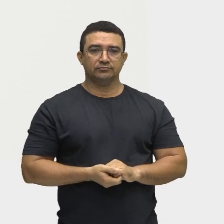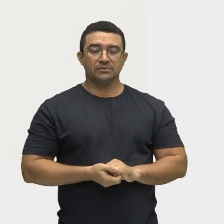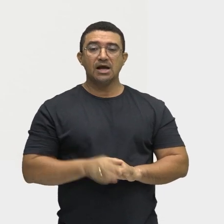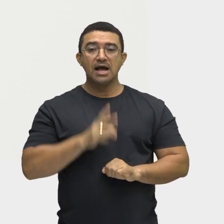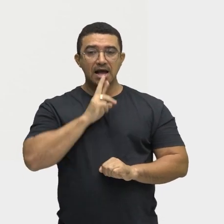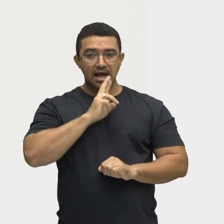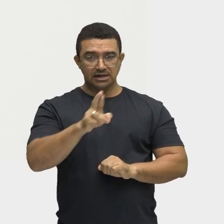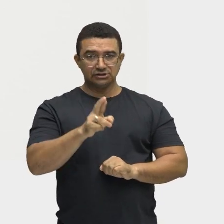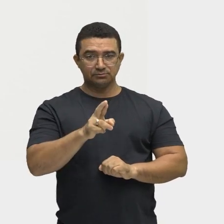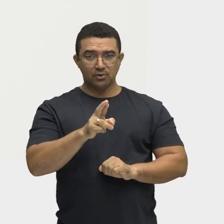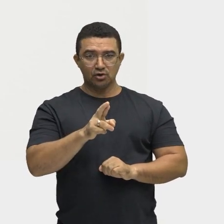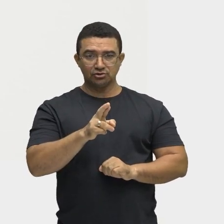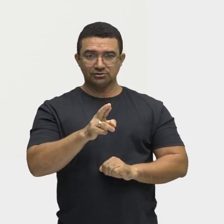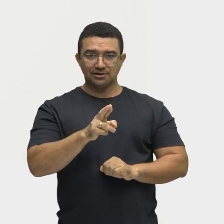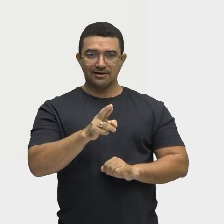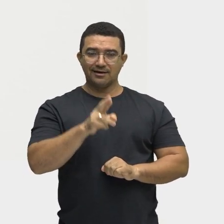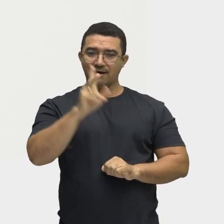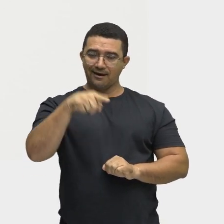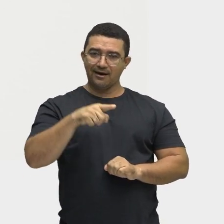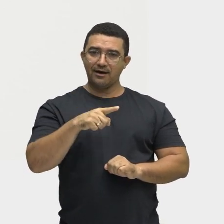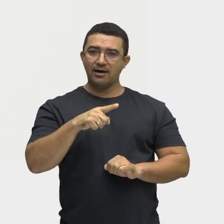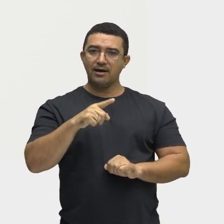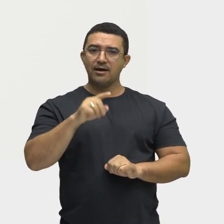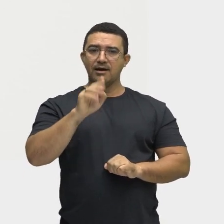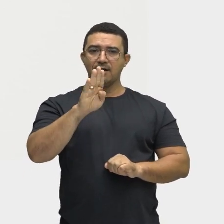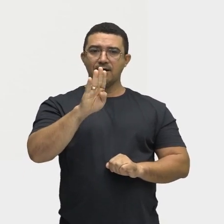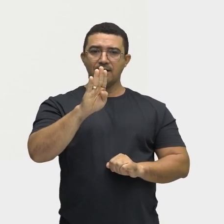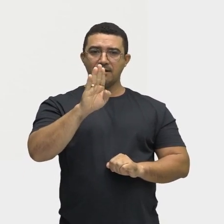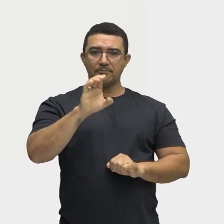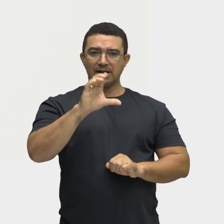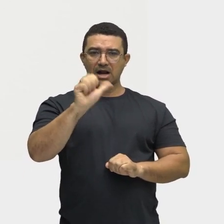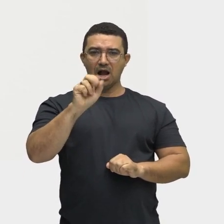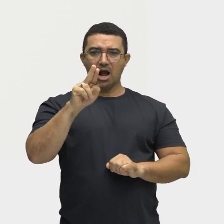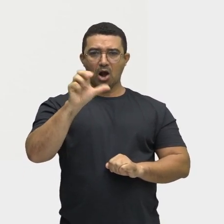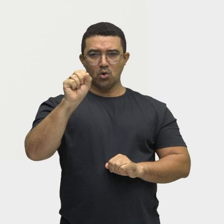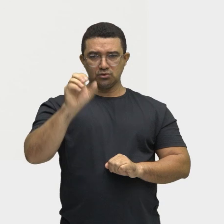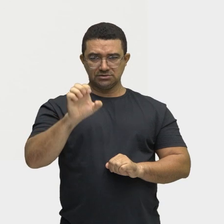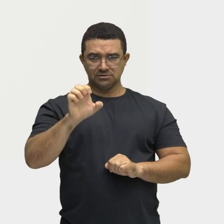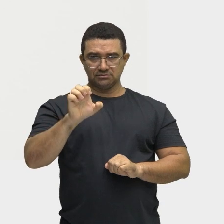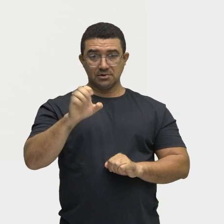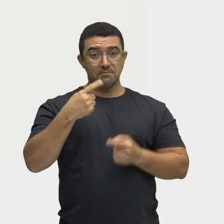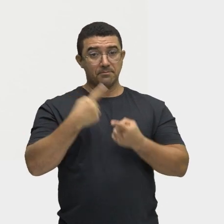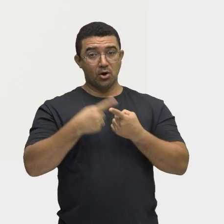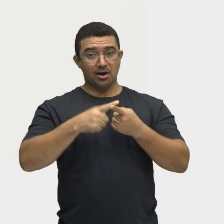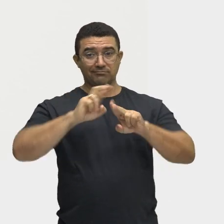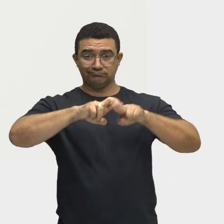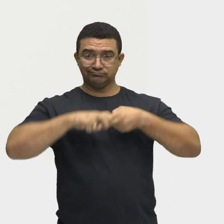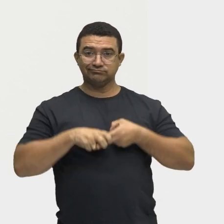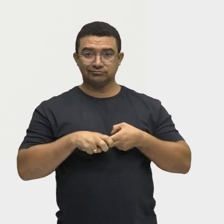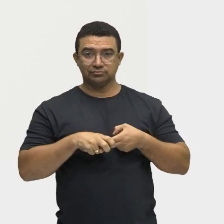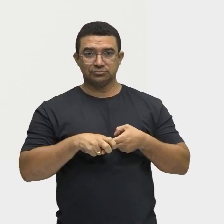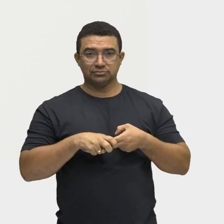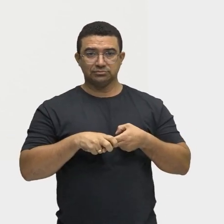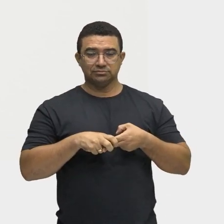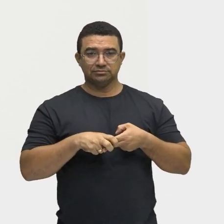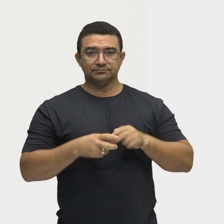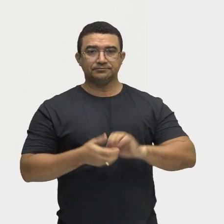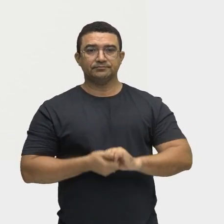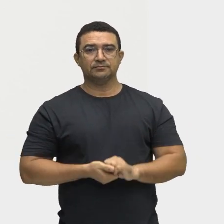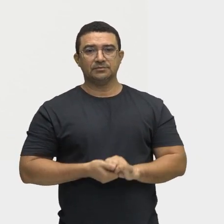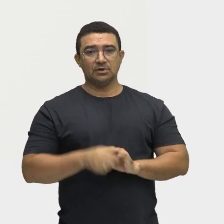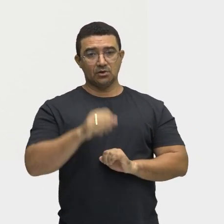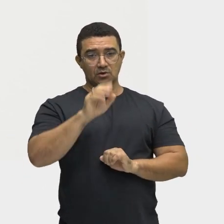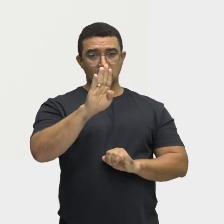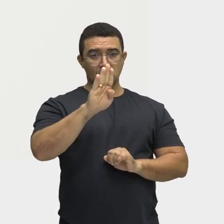gente, vocês vão observar essa palavra aqui, ó. Because, tá? Because, que é a palavra porquê, né?